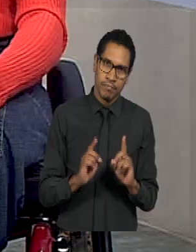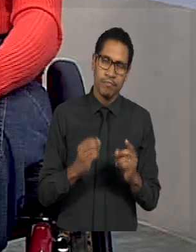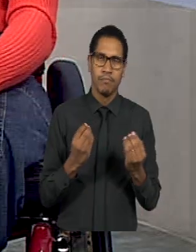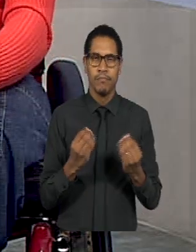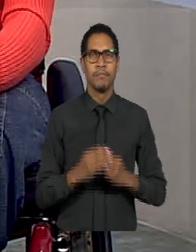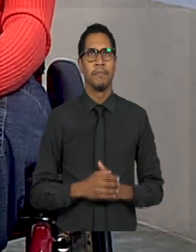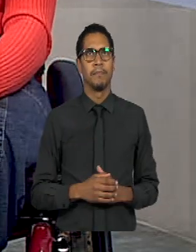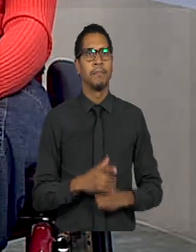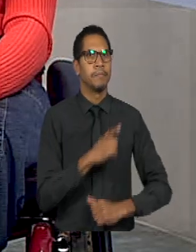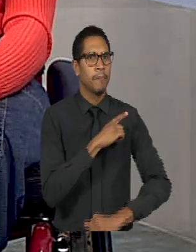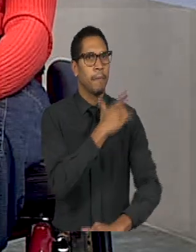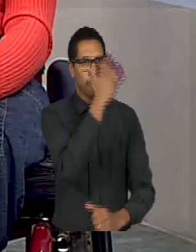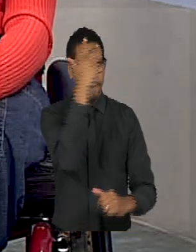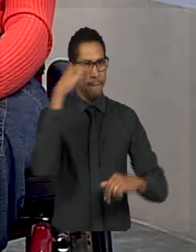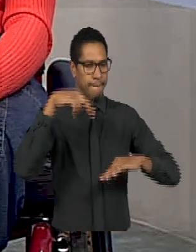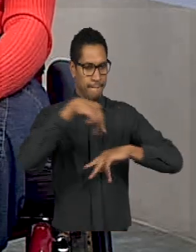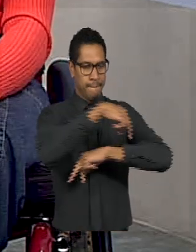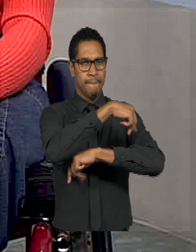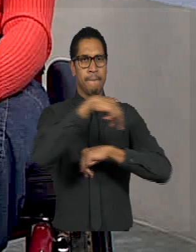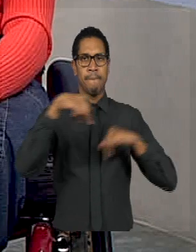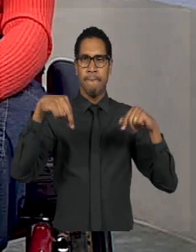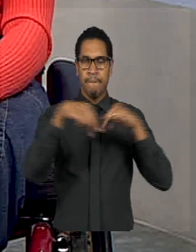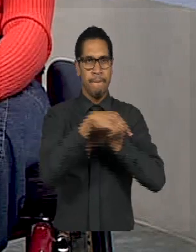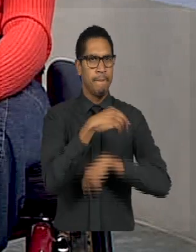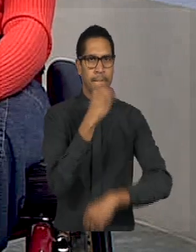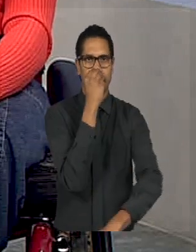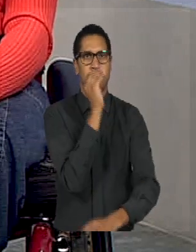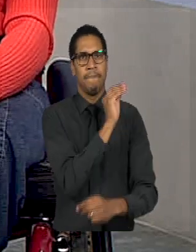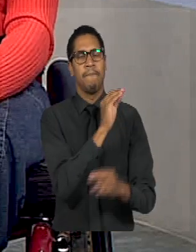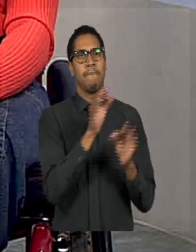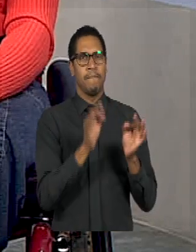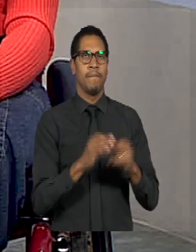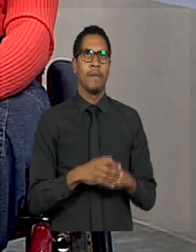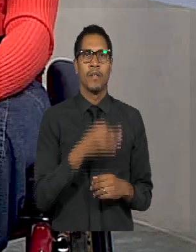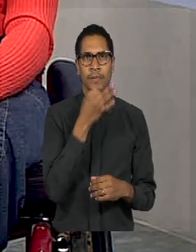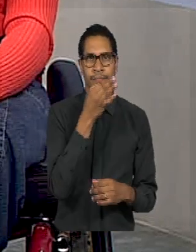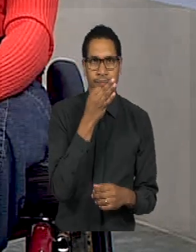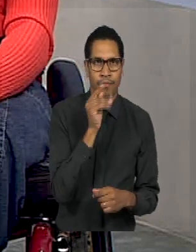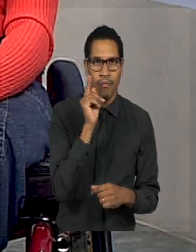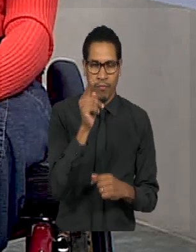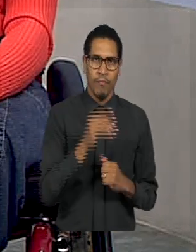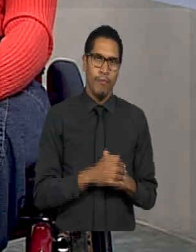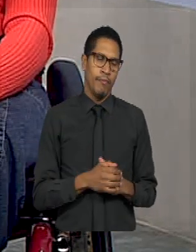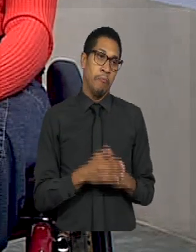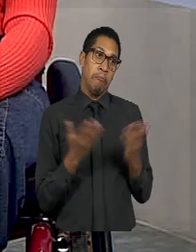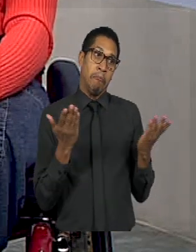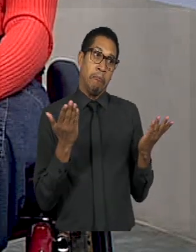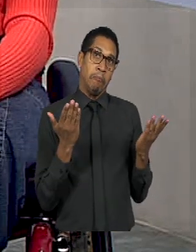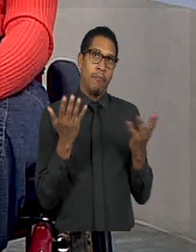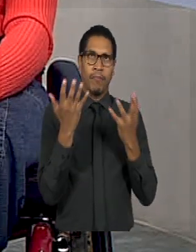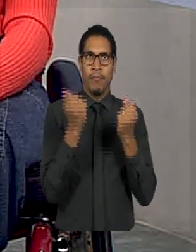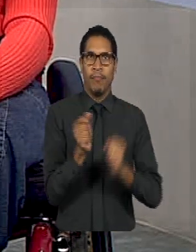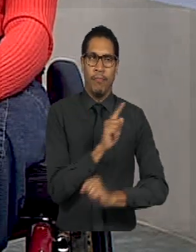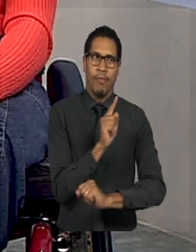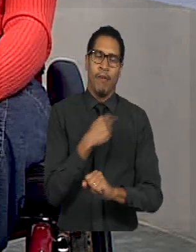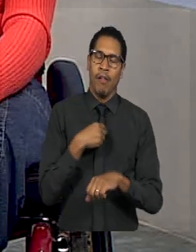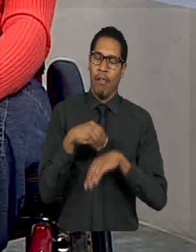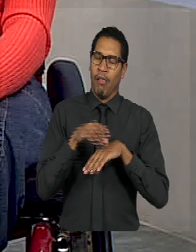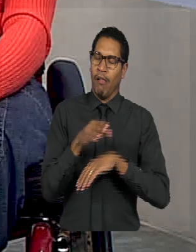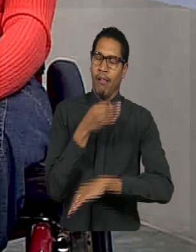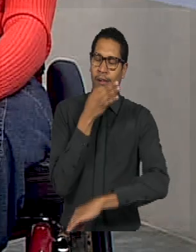os pedestres também não estão respeitando, tá? Então, eu vou dar uma sugestão aqui, que eu acho que não vai colar, certo? Mas vou